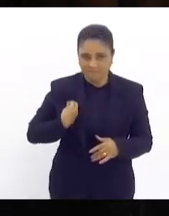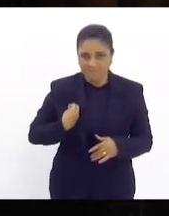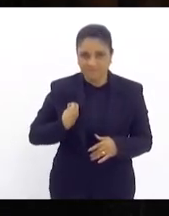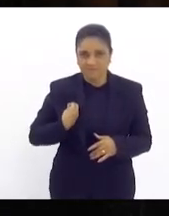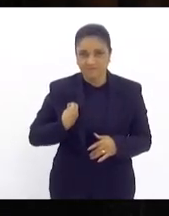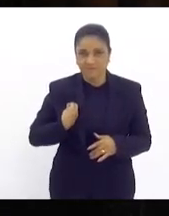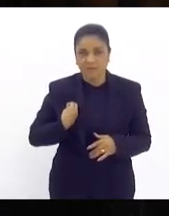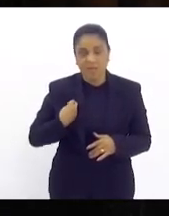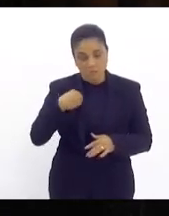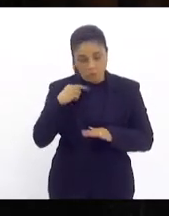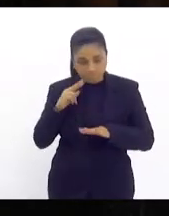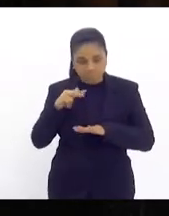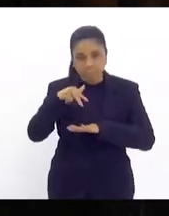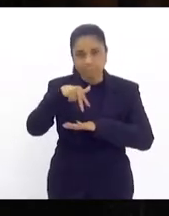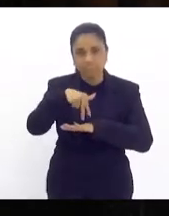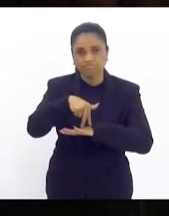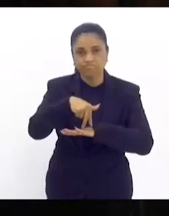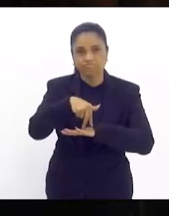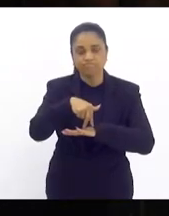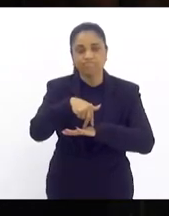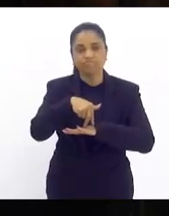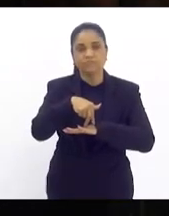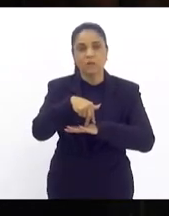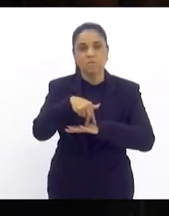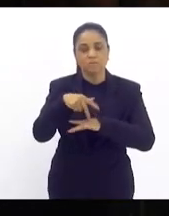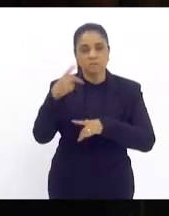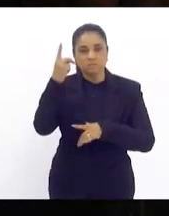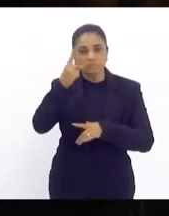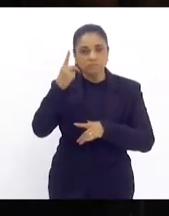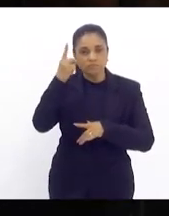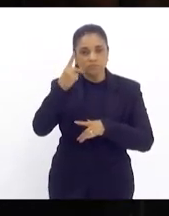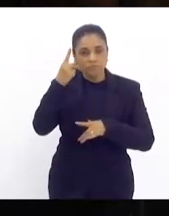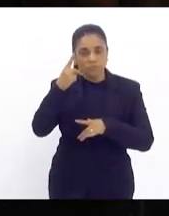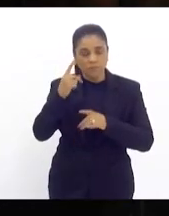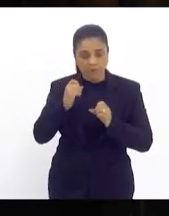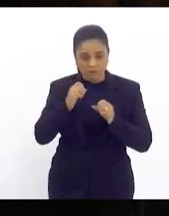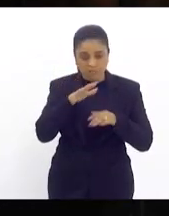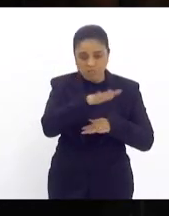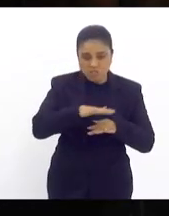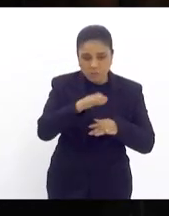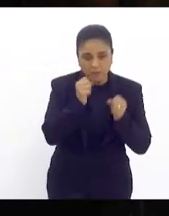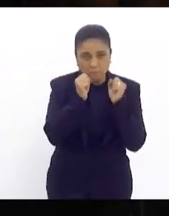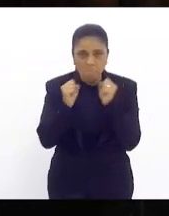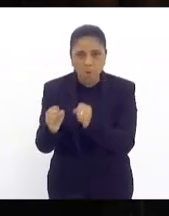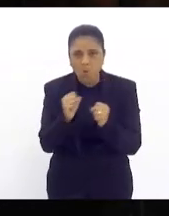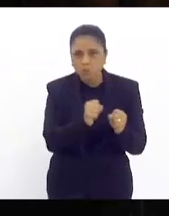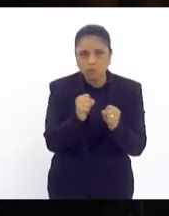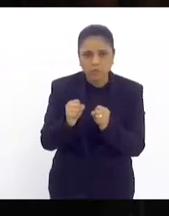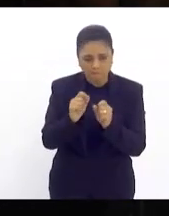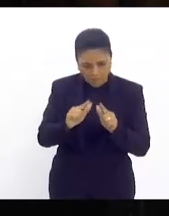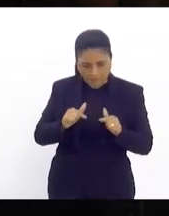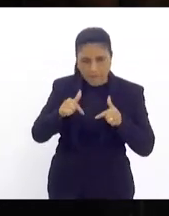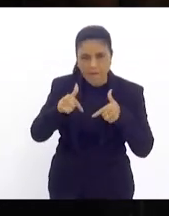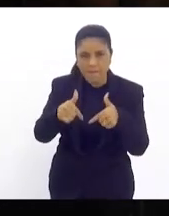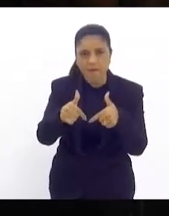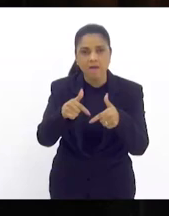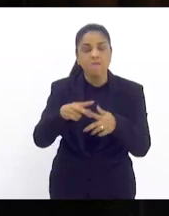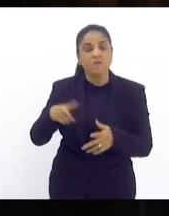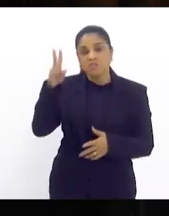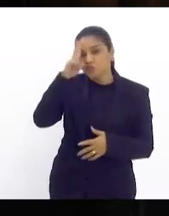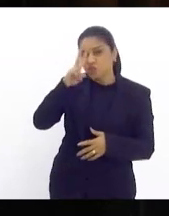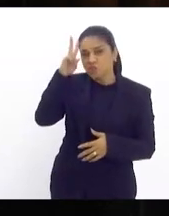que assumir uma posição política para disputar espaços de poder espaços que historicamente